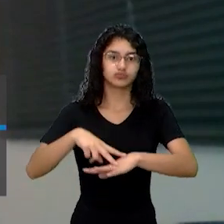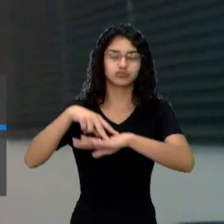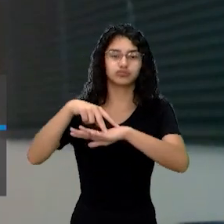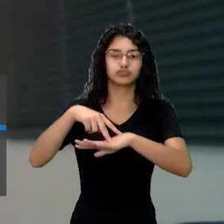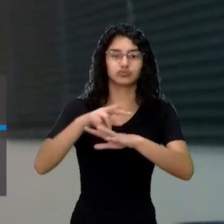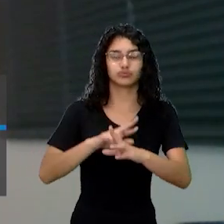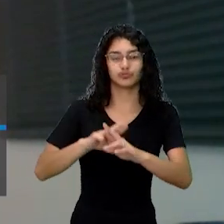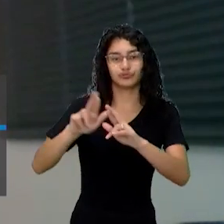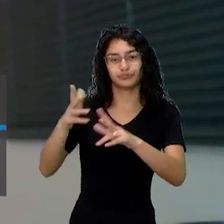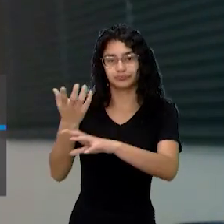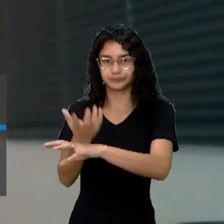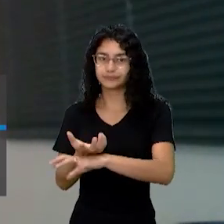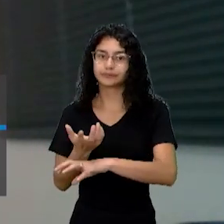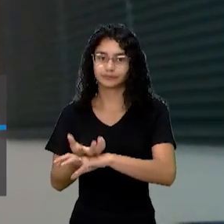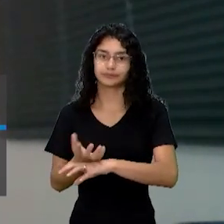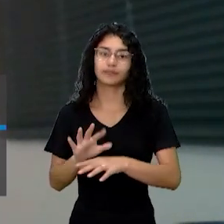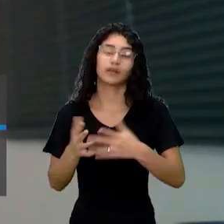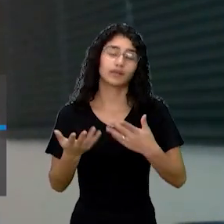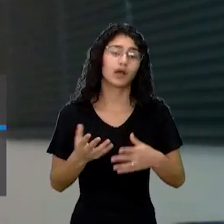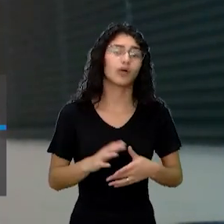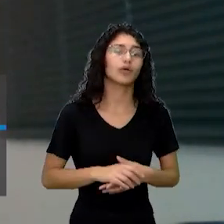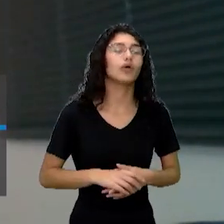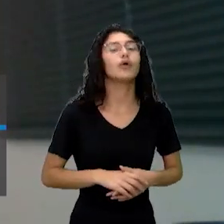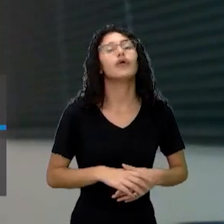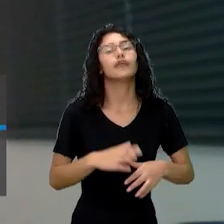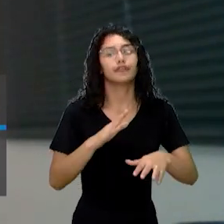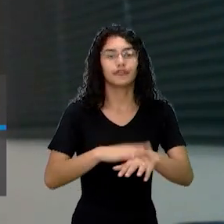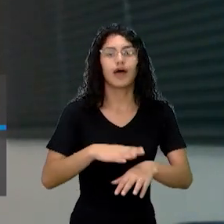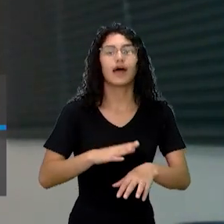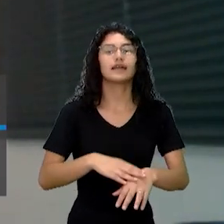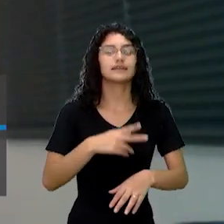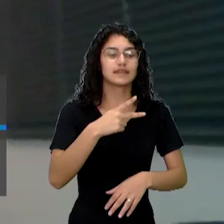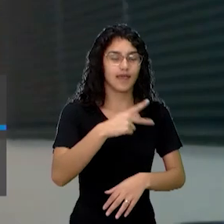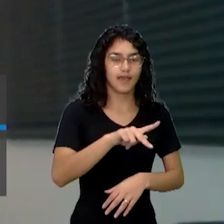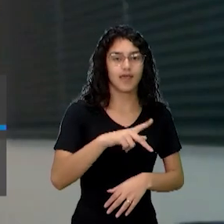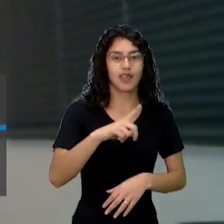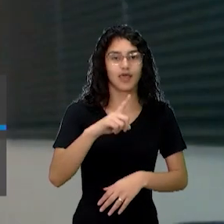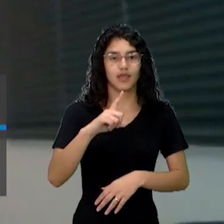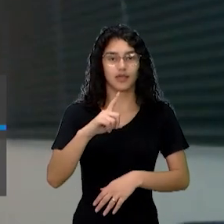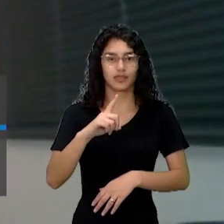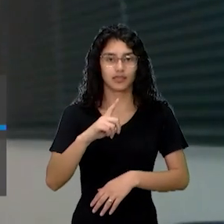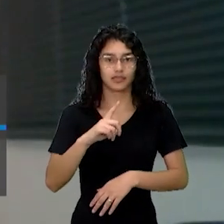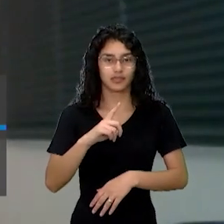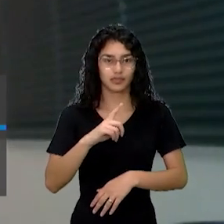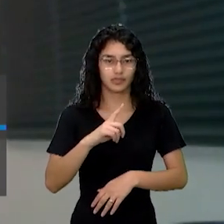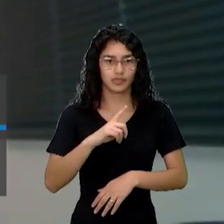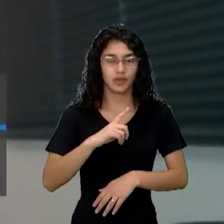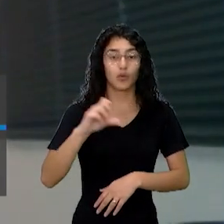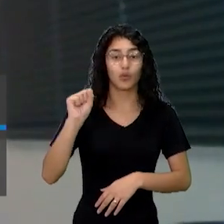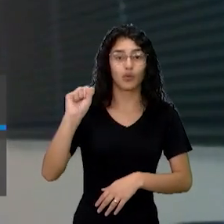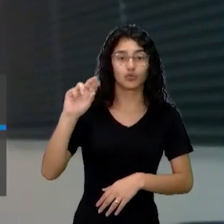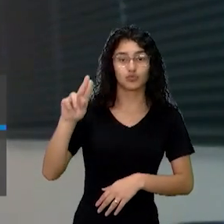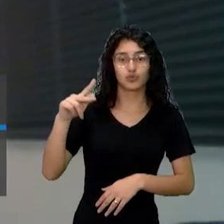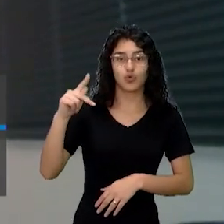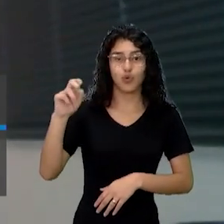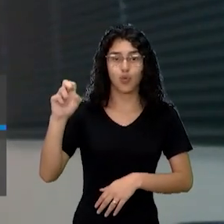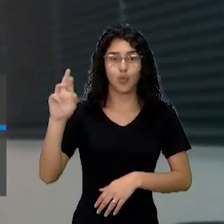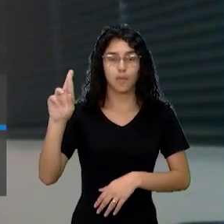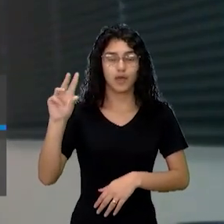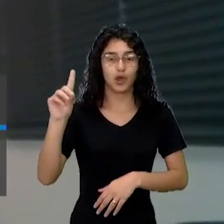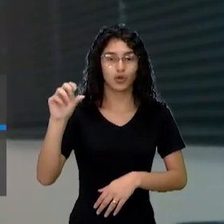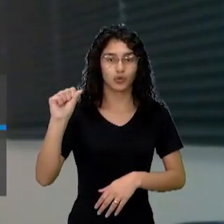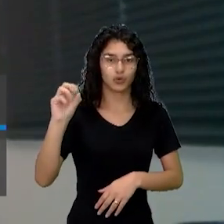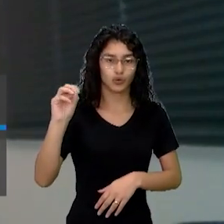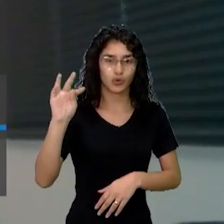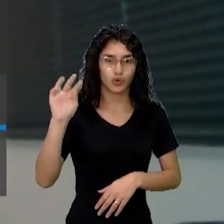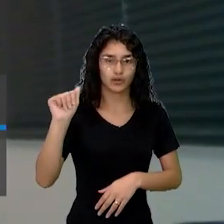isso faz com que ele seja considerado um estudante superdotado, né? Então, esse é um aspecto importante aí que eu queria trazer para vocês logo nesse